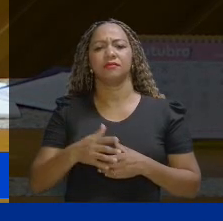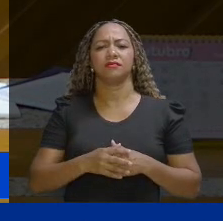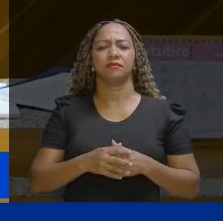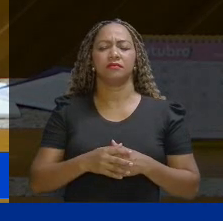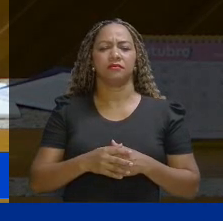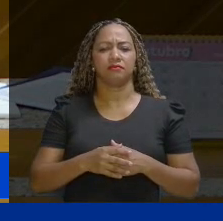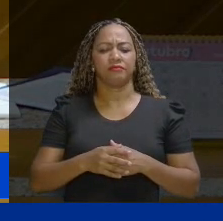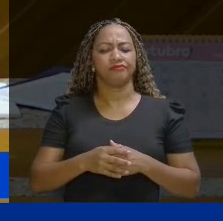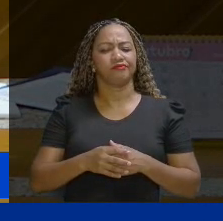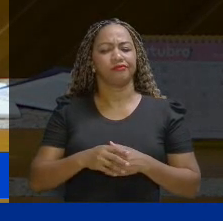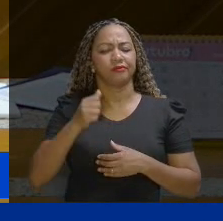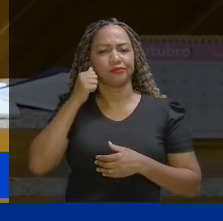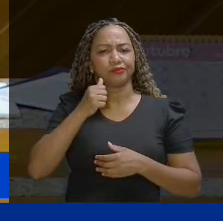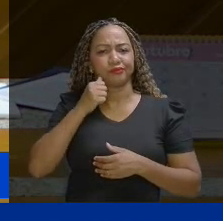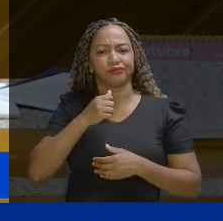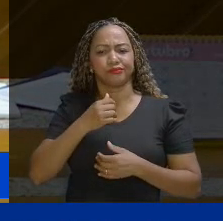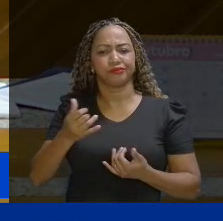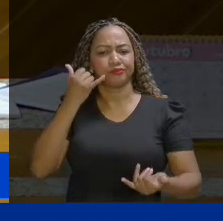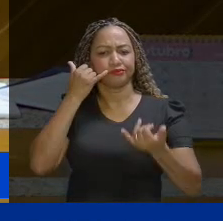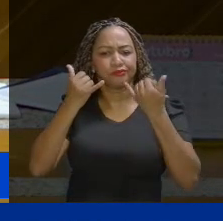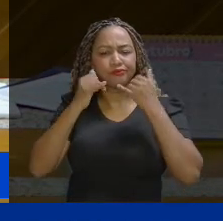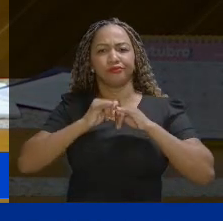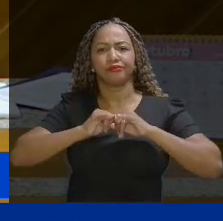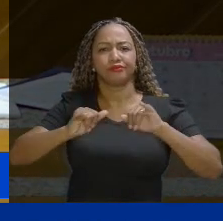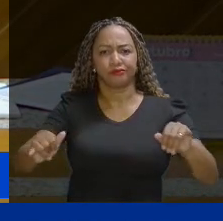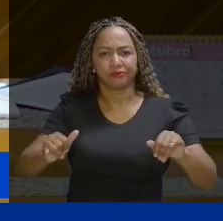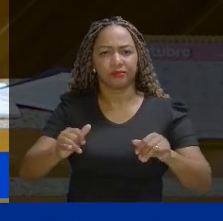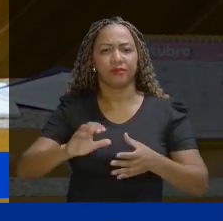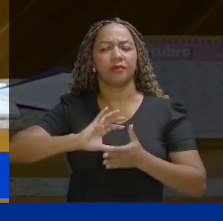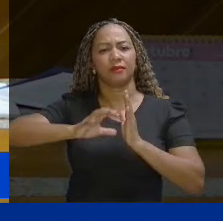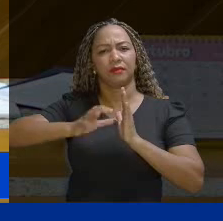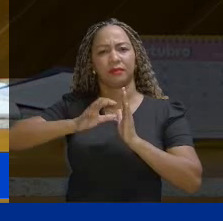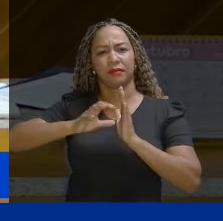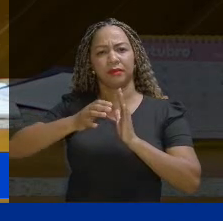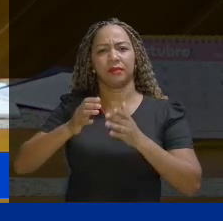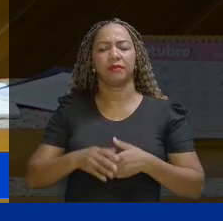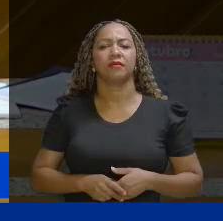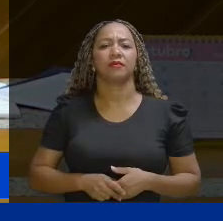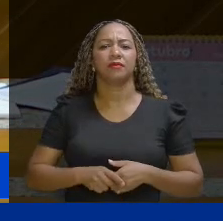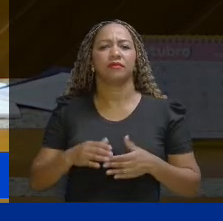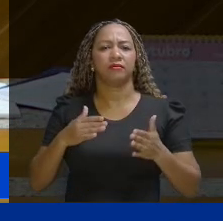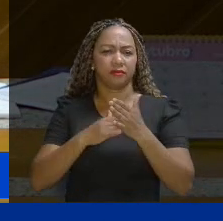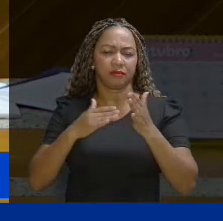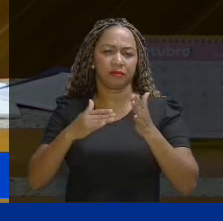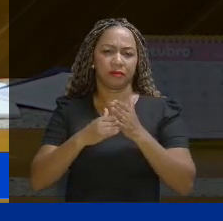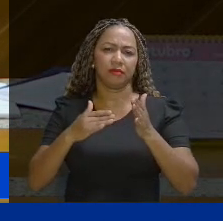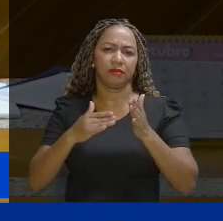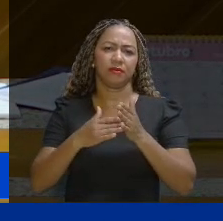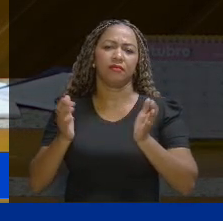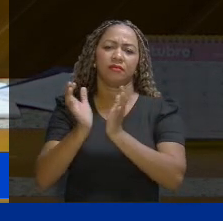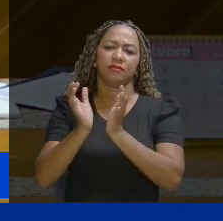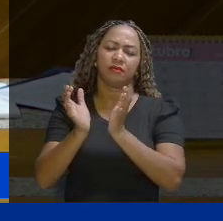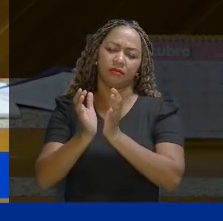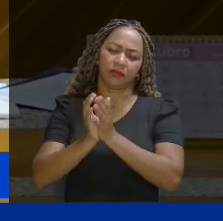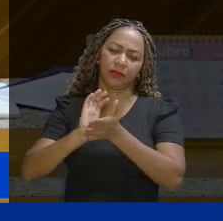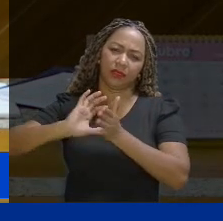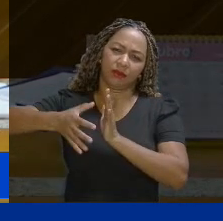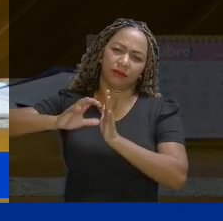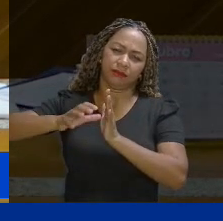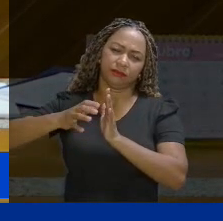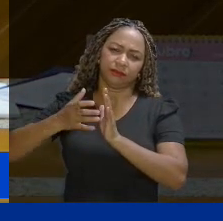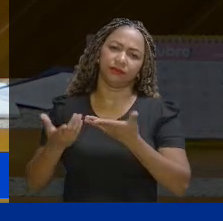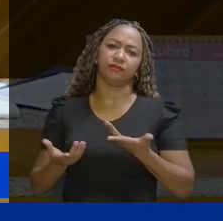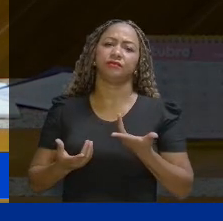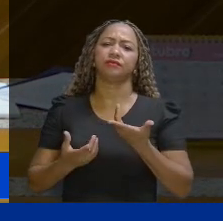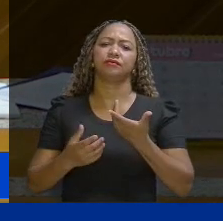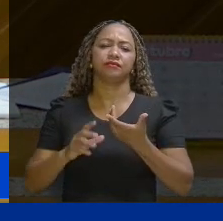sem informar previamente o partido, assim informado pela testemunha Randolph, impedindo que a agremiação tomasse medidas para